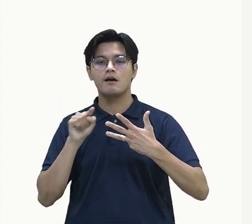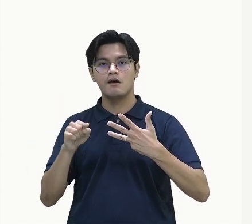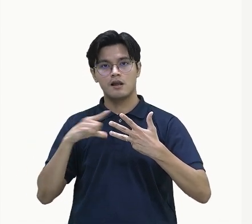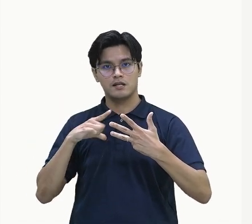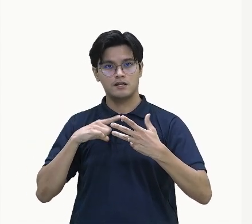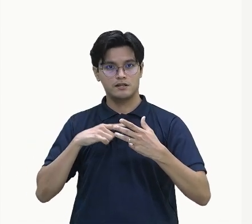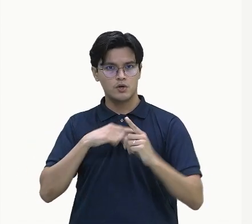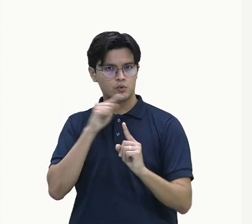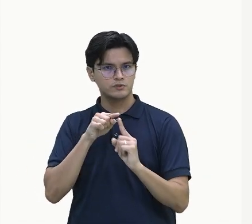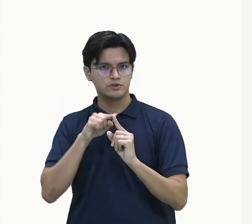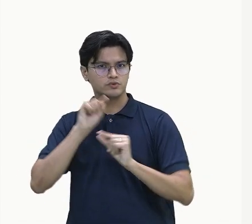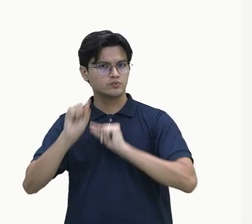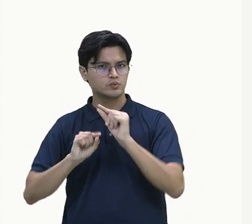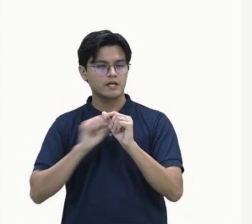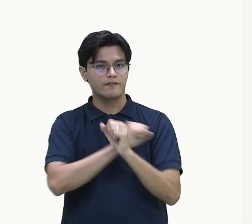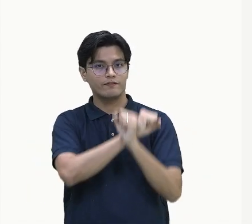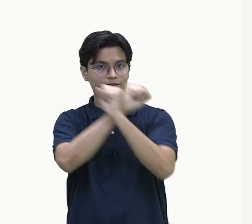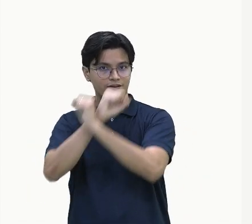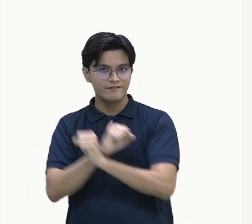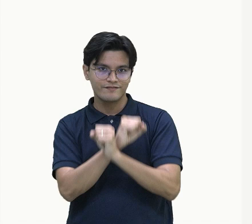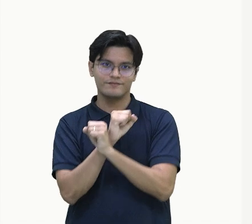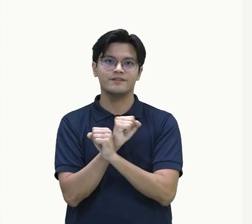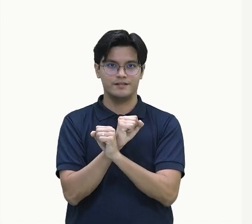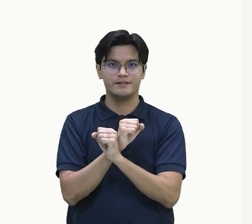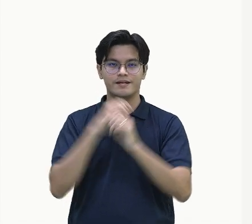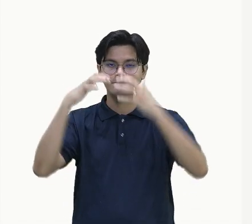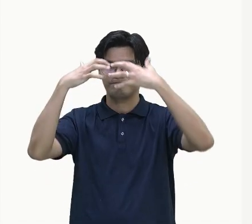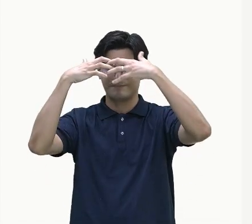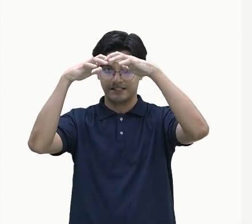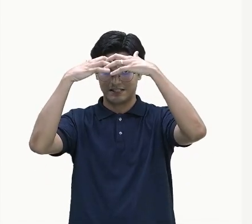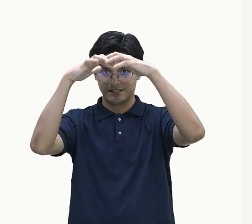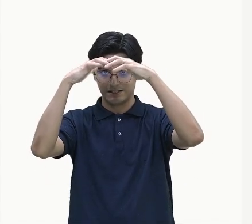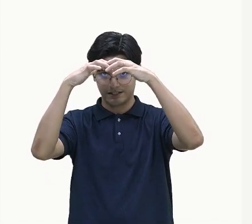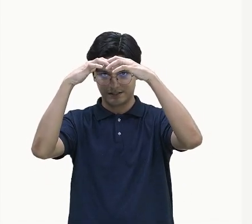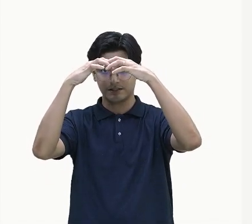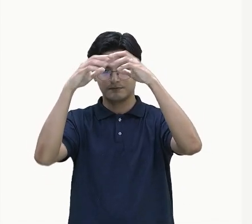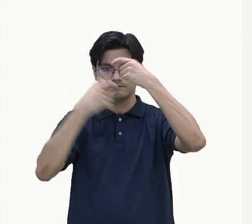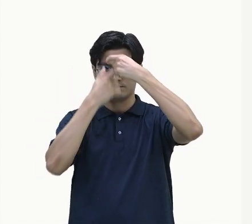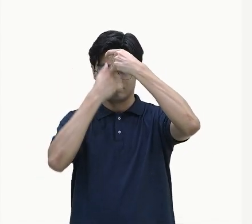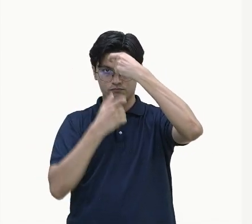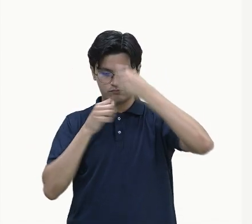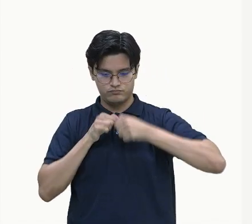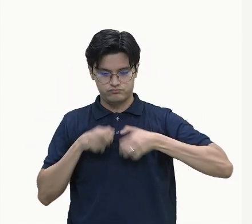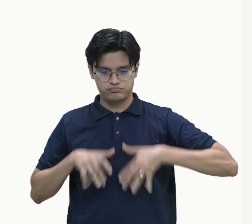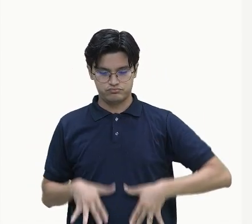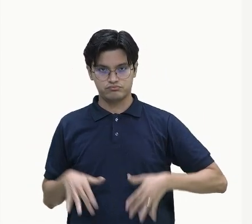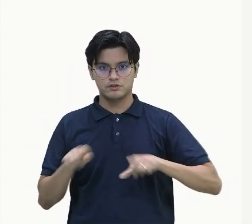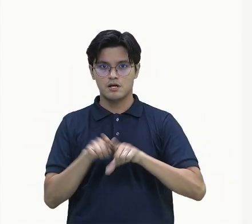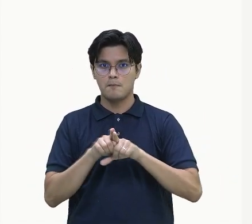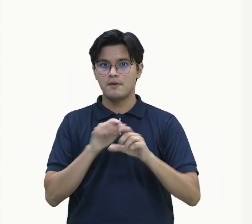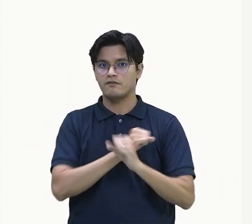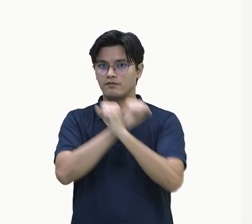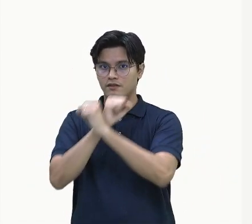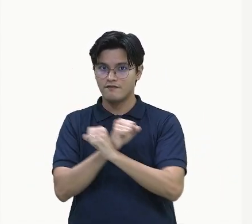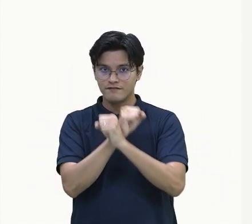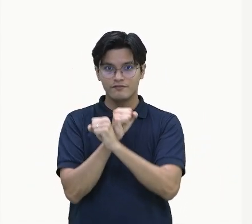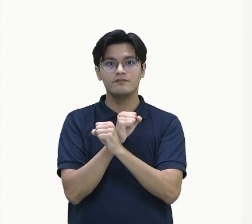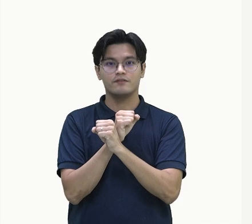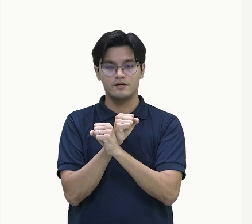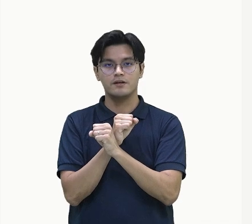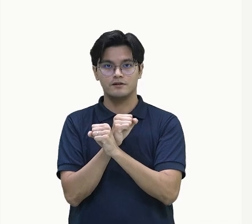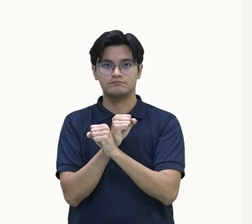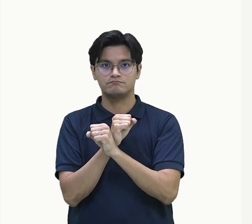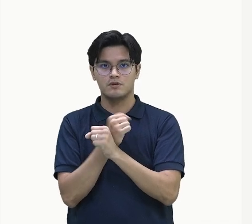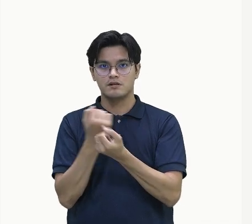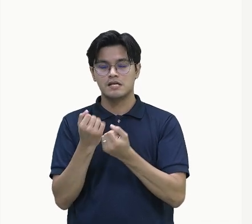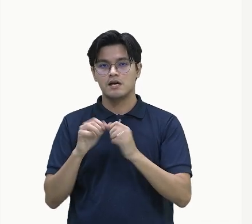imunológica do tecido nervoso, né, ela tem essa especialização. Percebam aqui que ela tem aquele corpo, né, mais